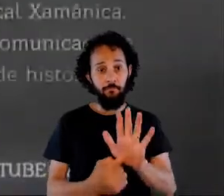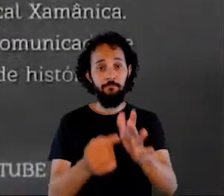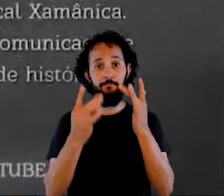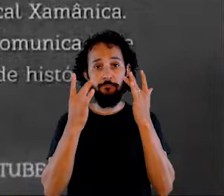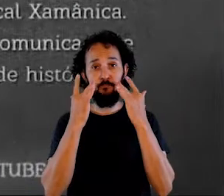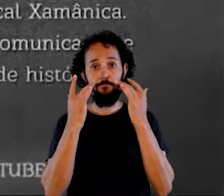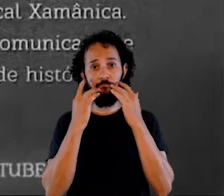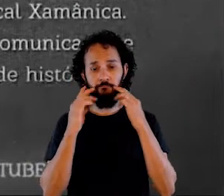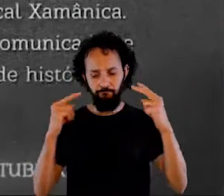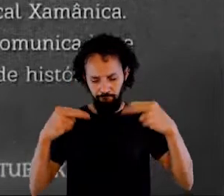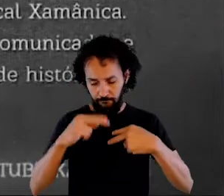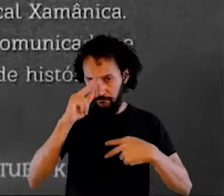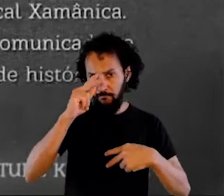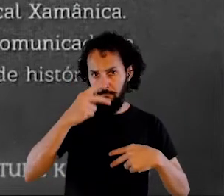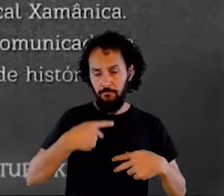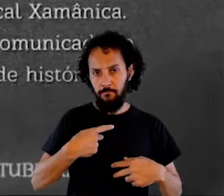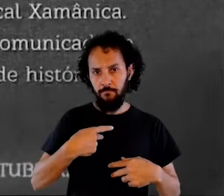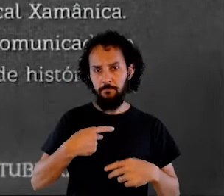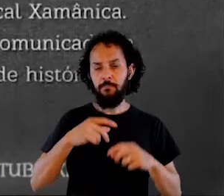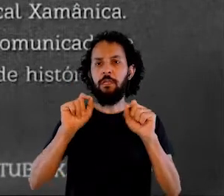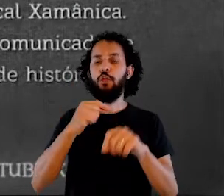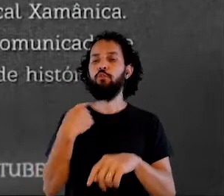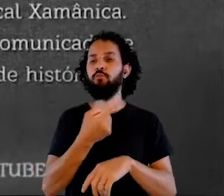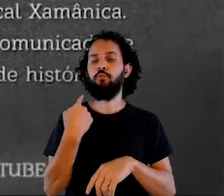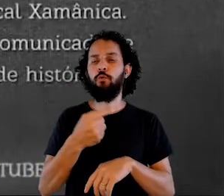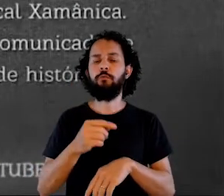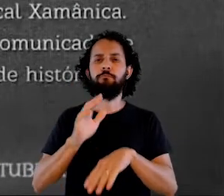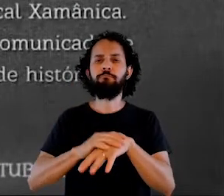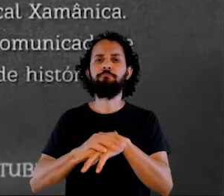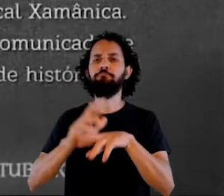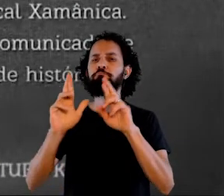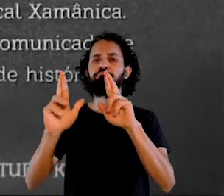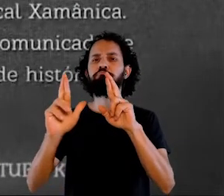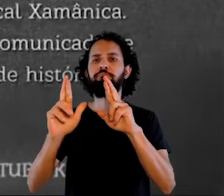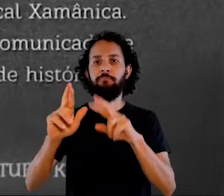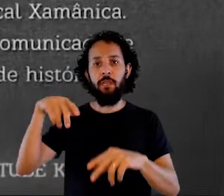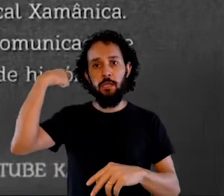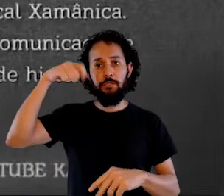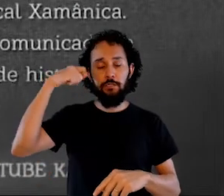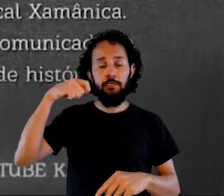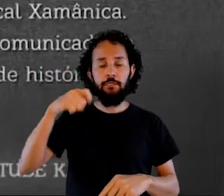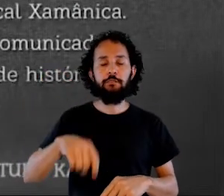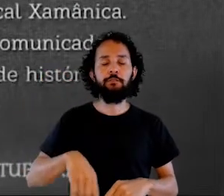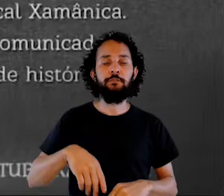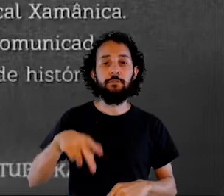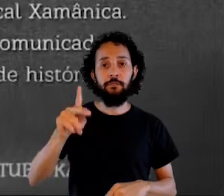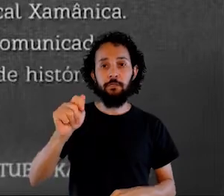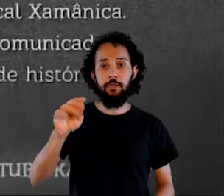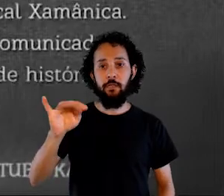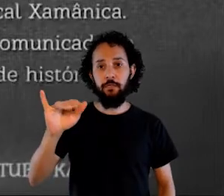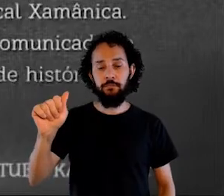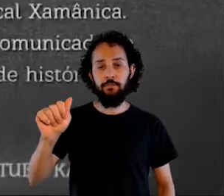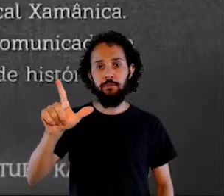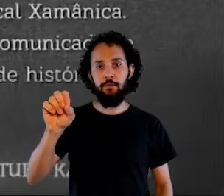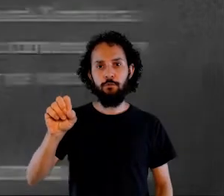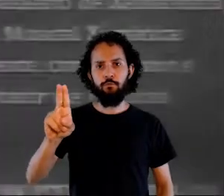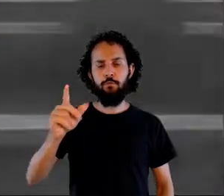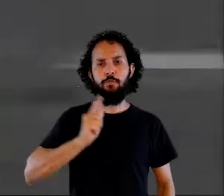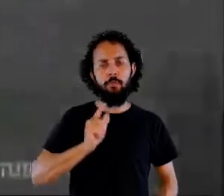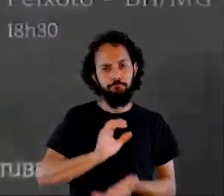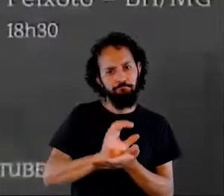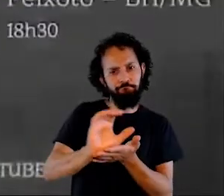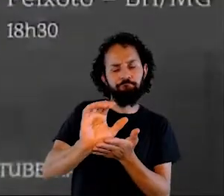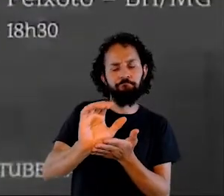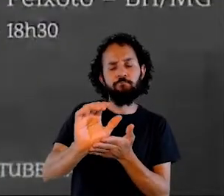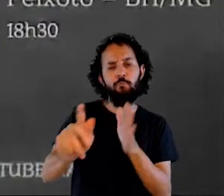Mostra Teatro e Autoconhecimento Quem Somos é uma iniciativa da atriz Kátia Low e foi viabilizado com recursos